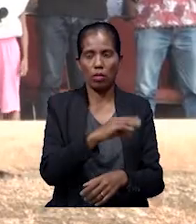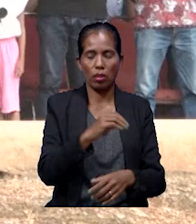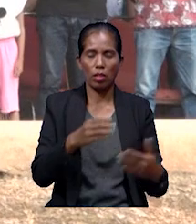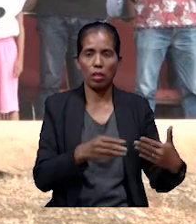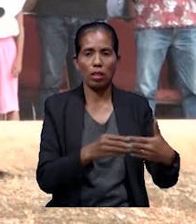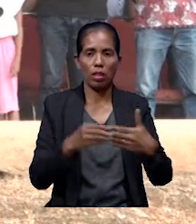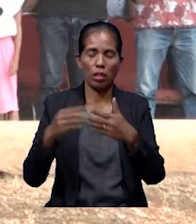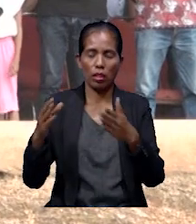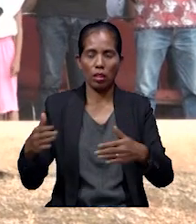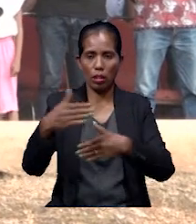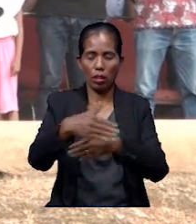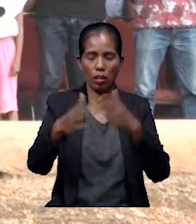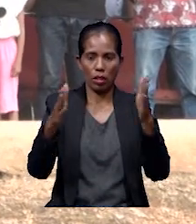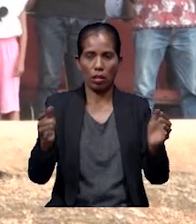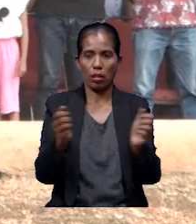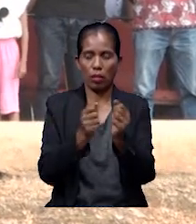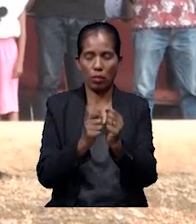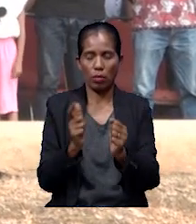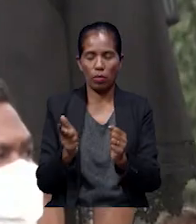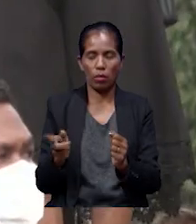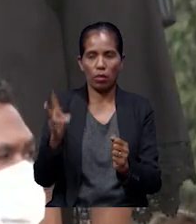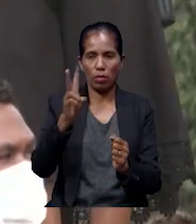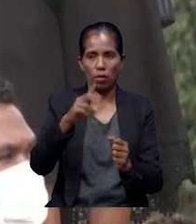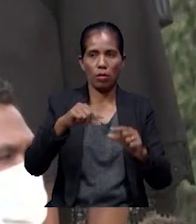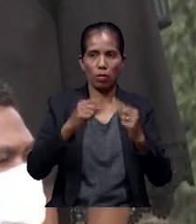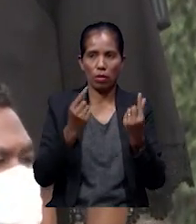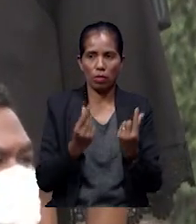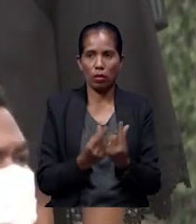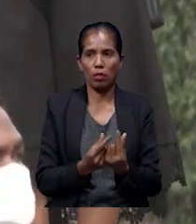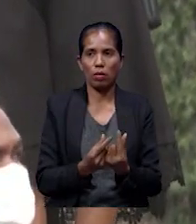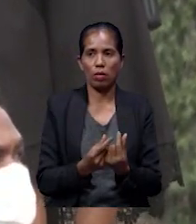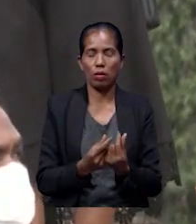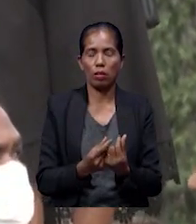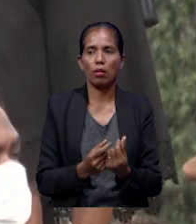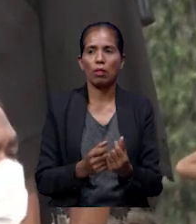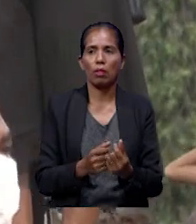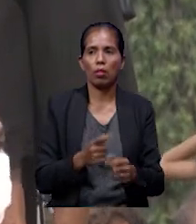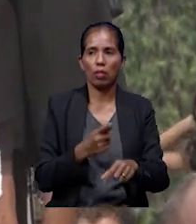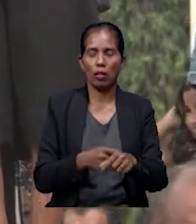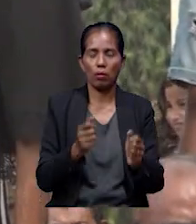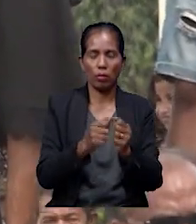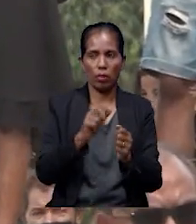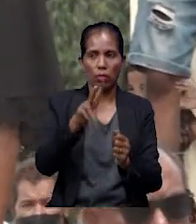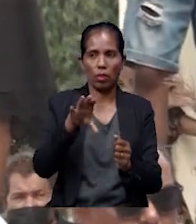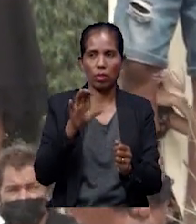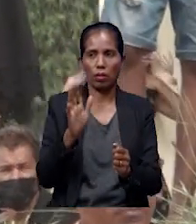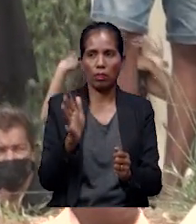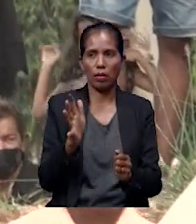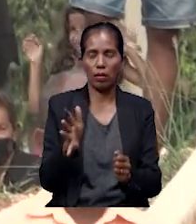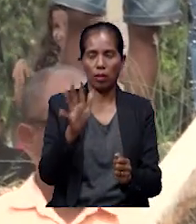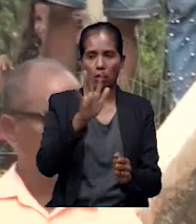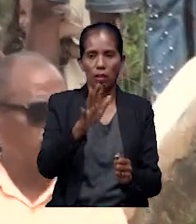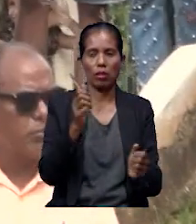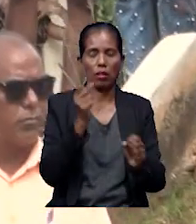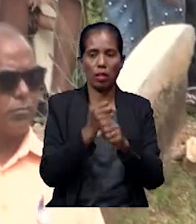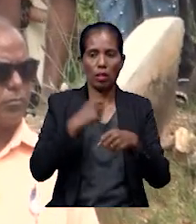reorganiza Caixa Postal, Hamutuk Ruanu Singrua, no grupo sub-Caixa Clandestina, Hamutuk Atusrua Sanur Singhat, o de halo atividade